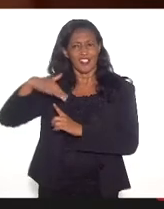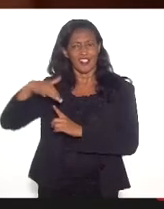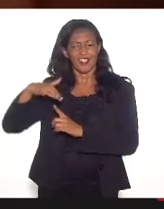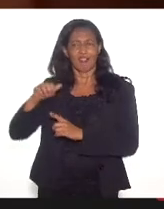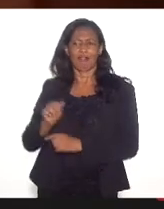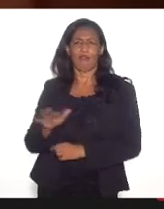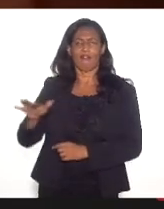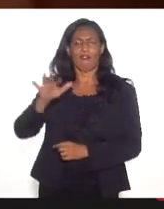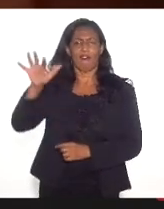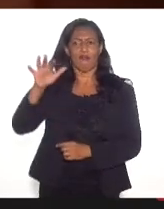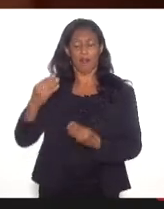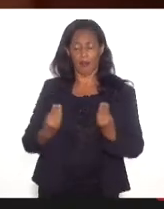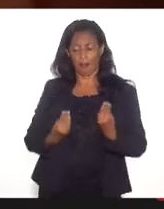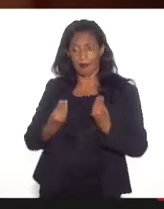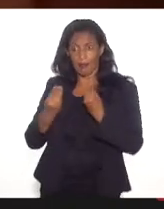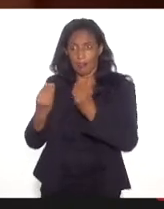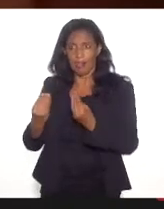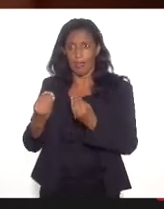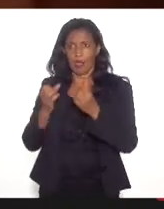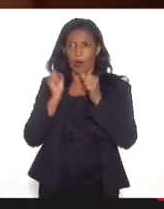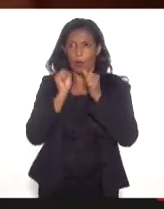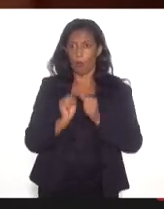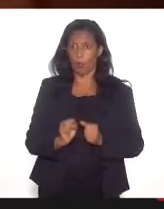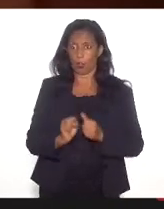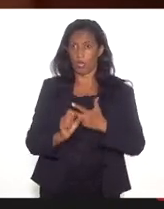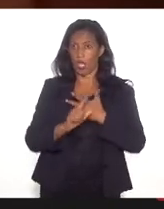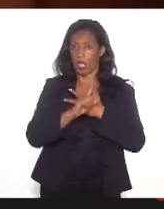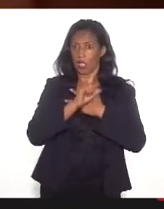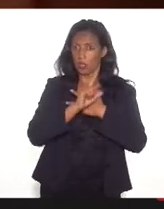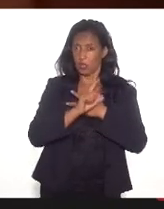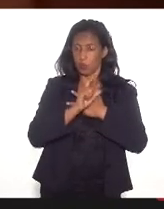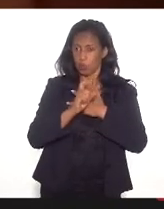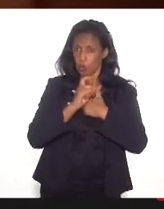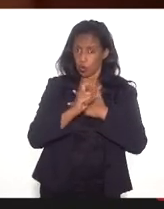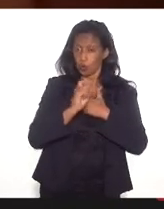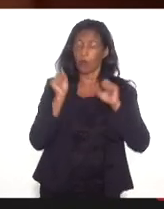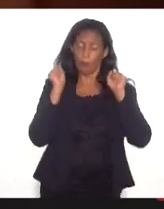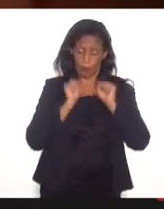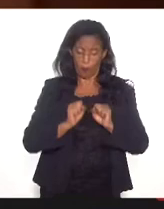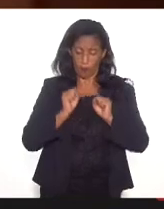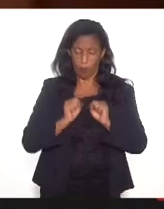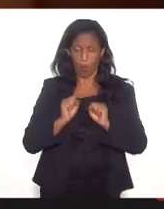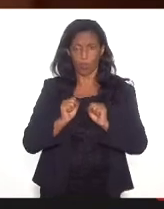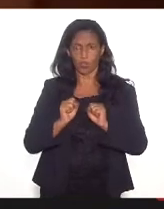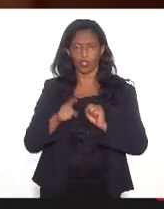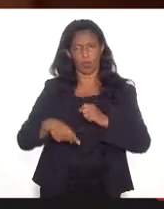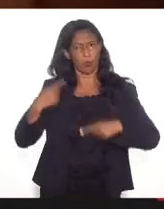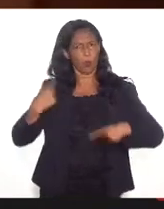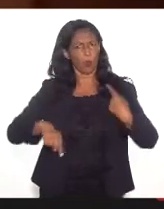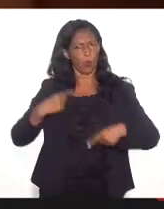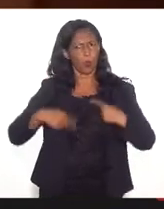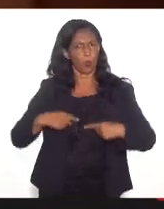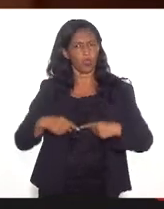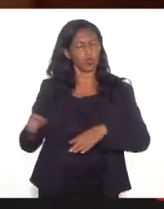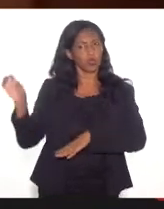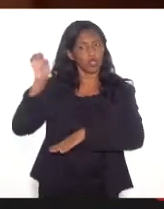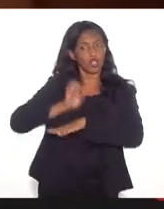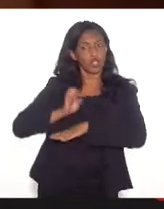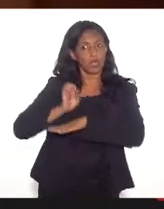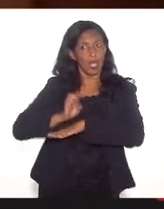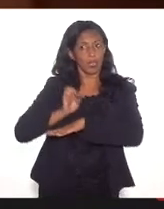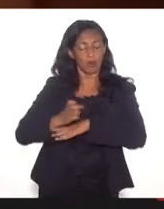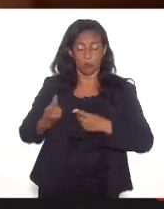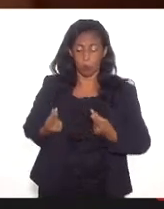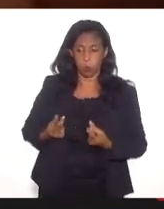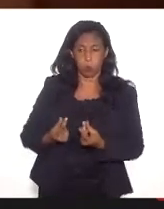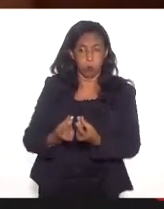Poder Executivo régua e compasso, lastro legal, para que ele possa ter políticas de Estado duradouras,